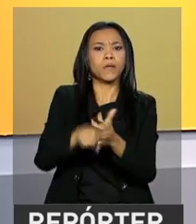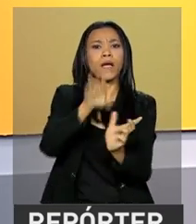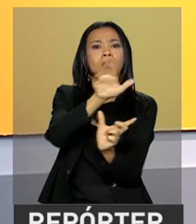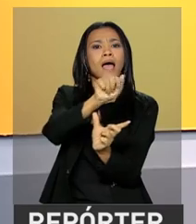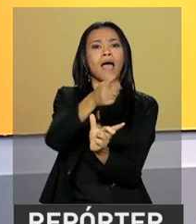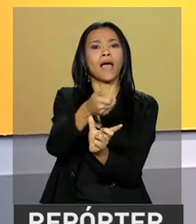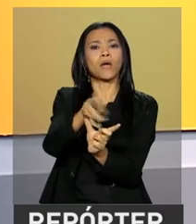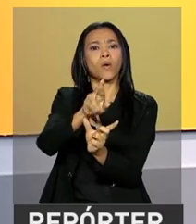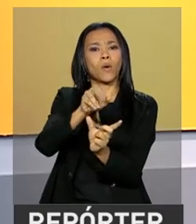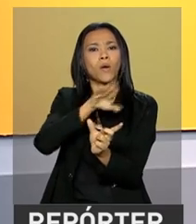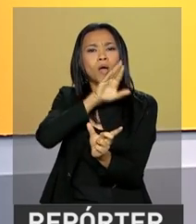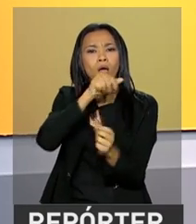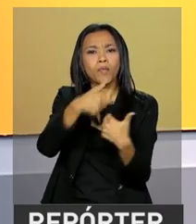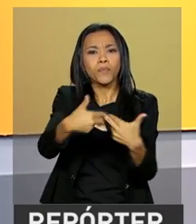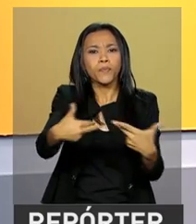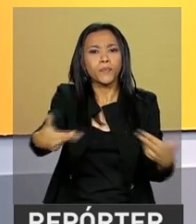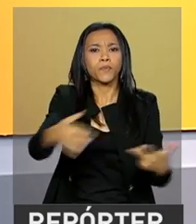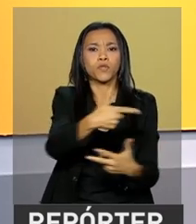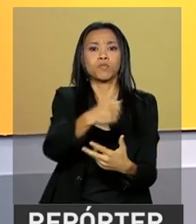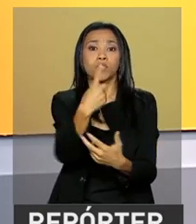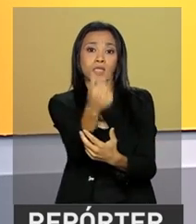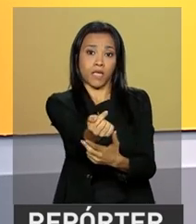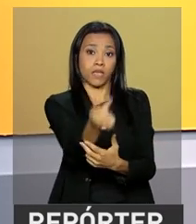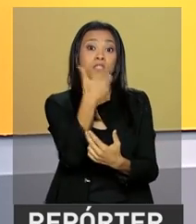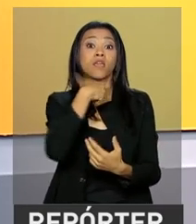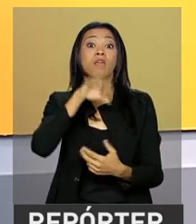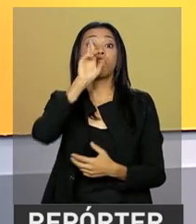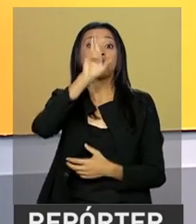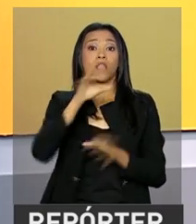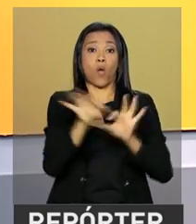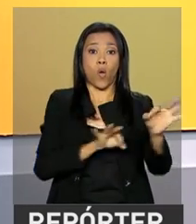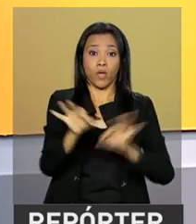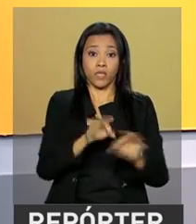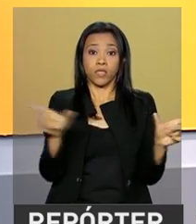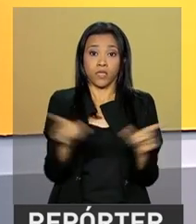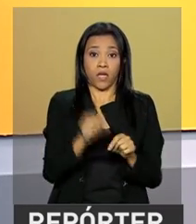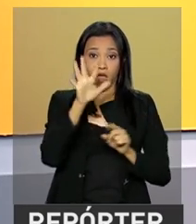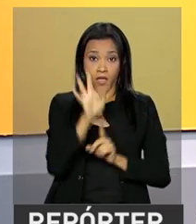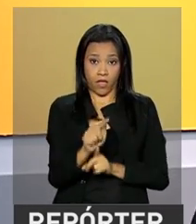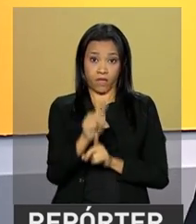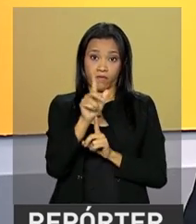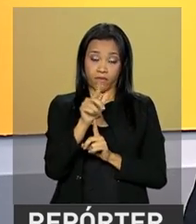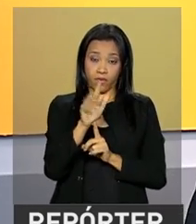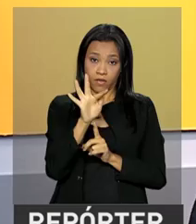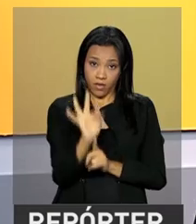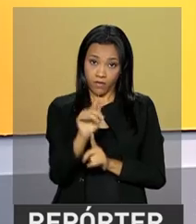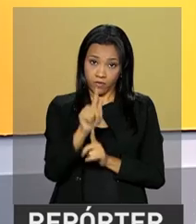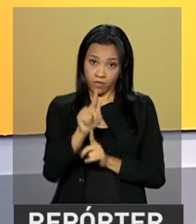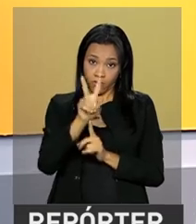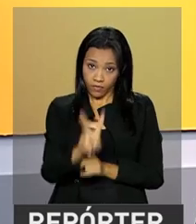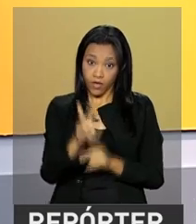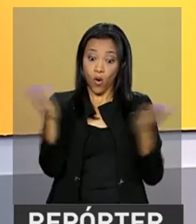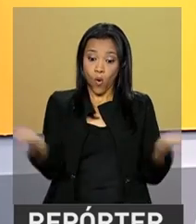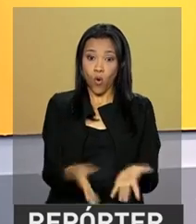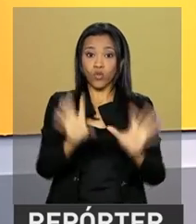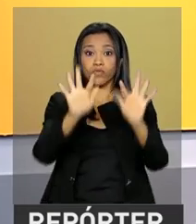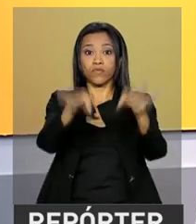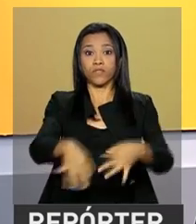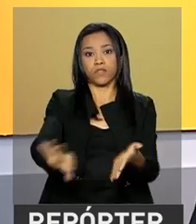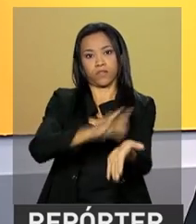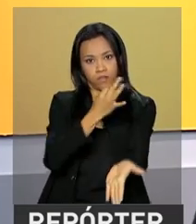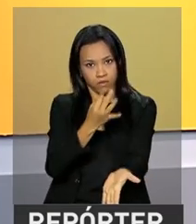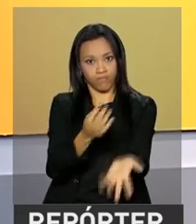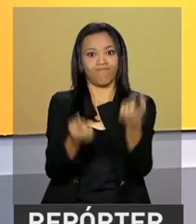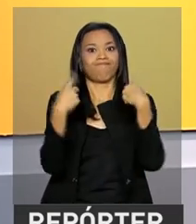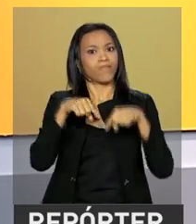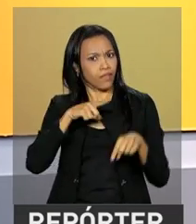1 a organizadora do concurso é a Fundação Getúlio Vargas e as inscrições acabam hoje